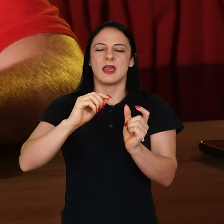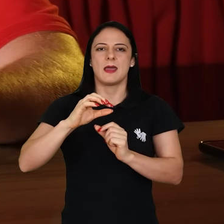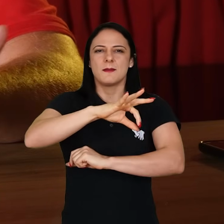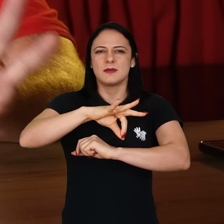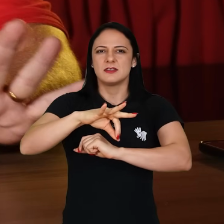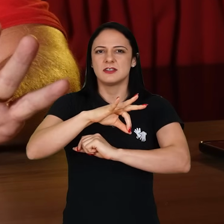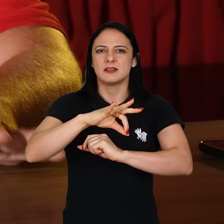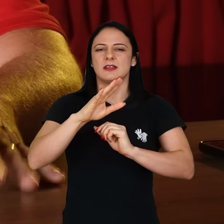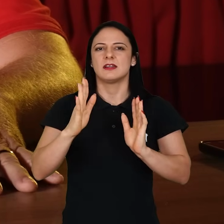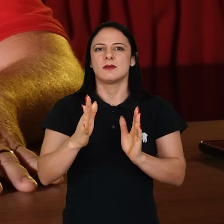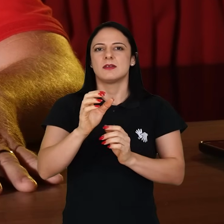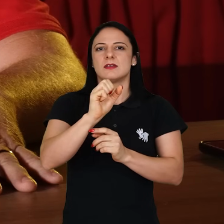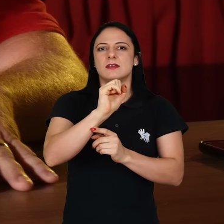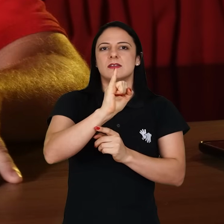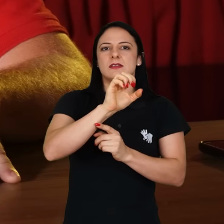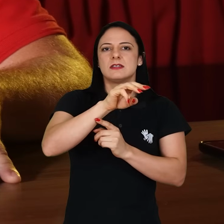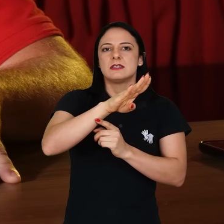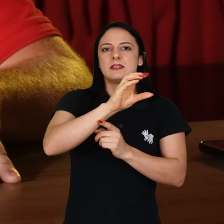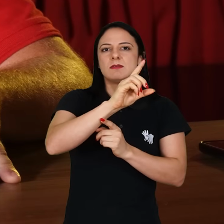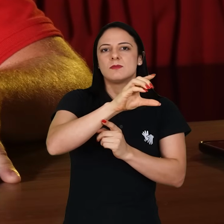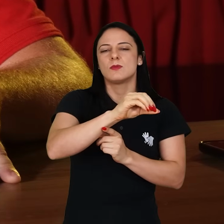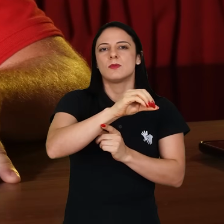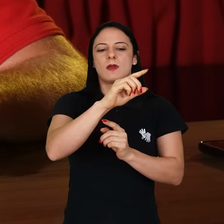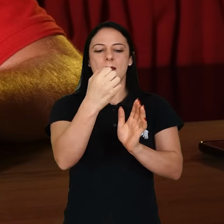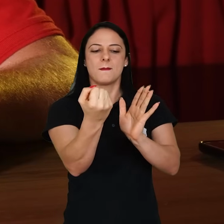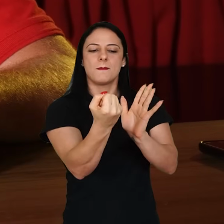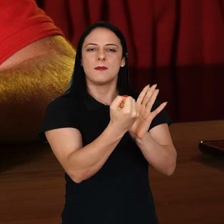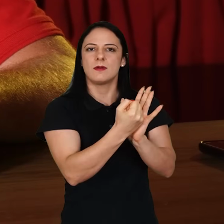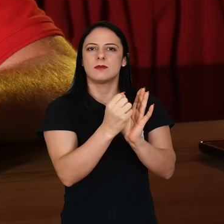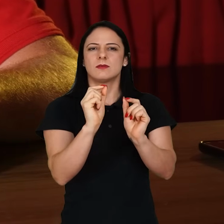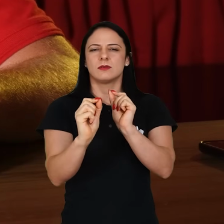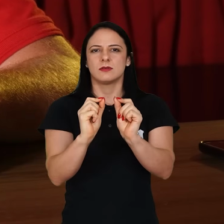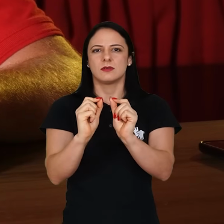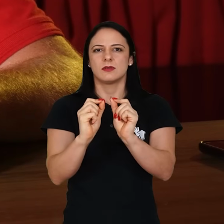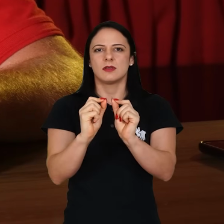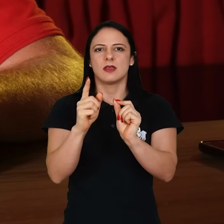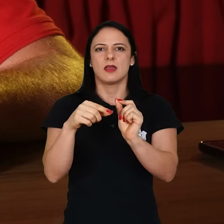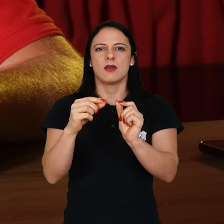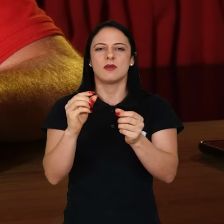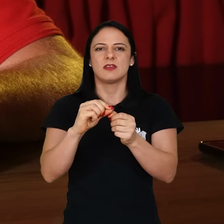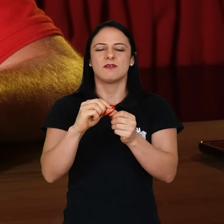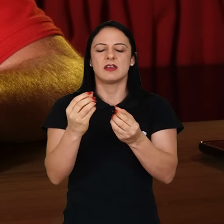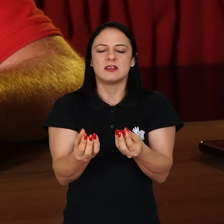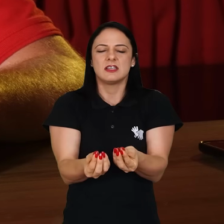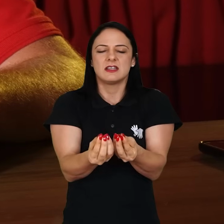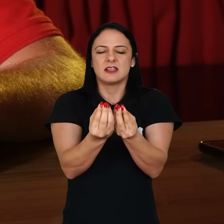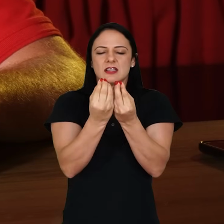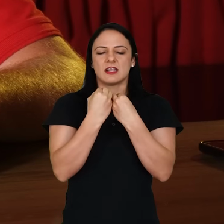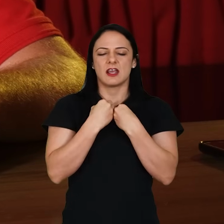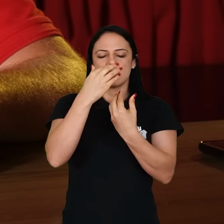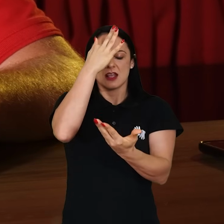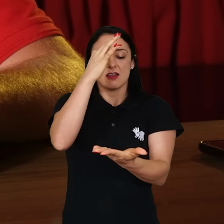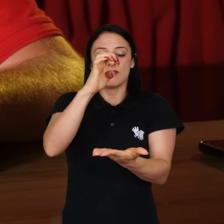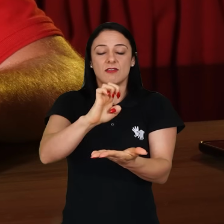Então, símbolo, símbolo. É o que lança para dentro, é o que traz a